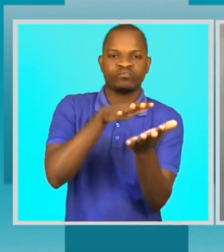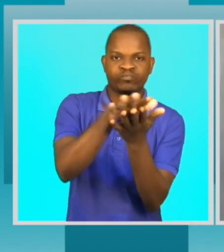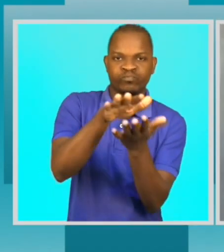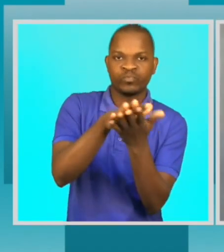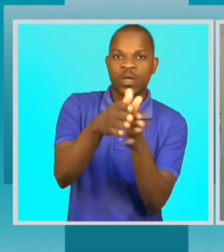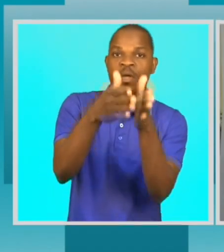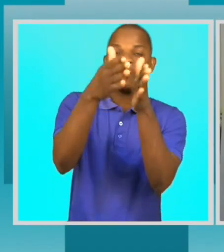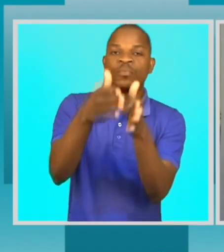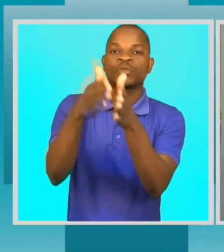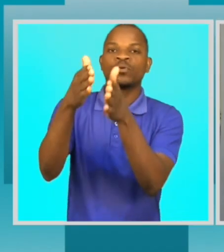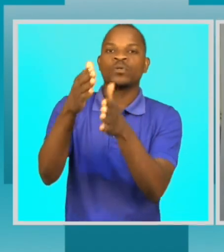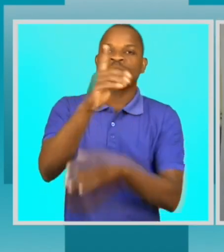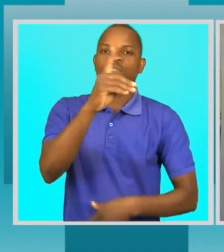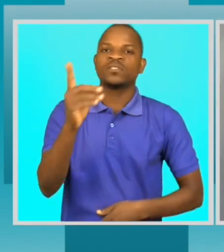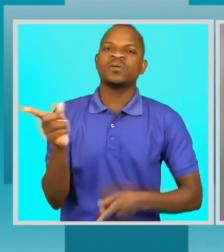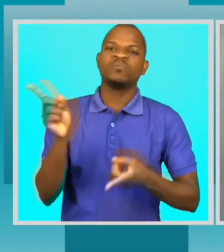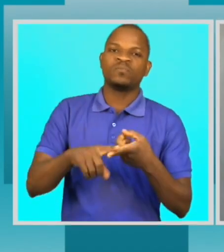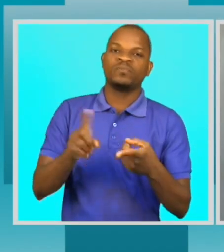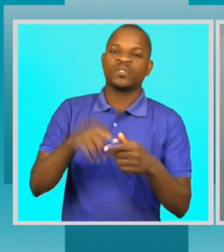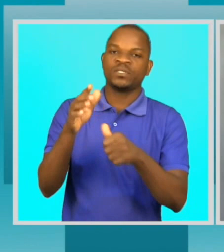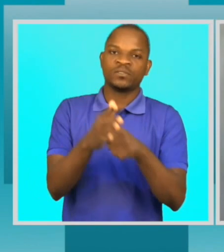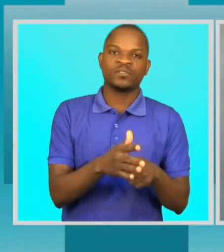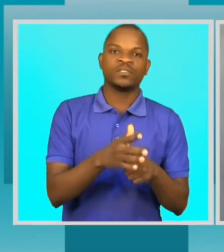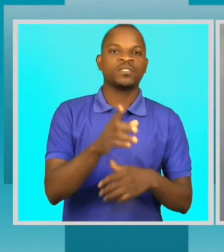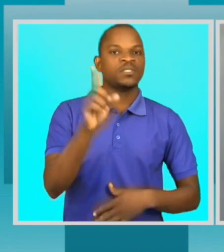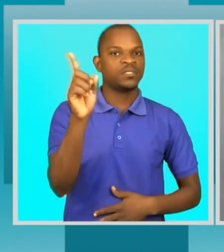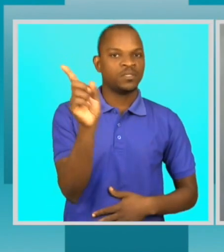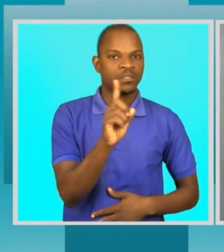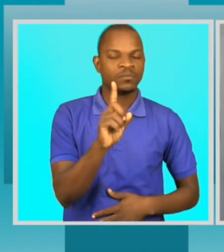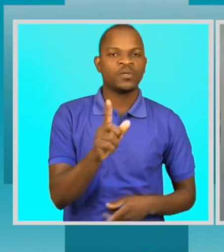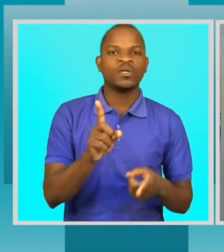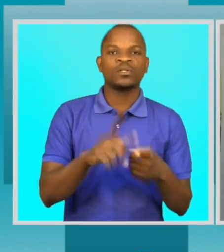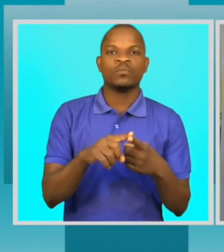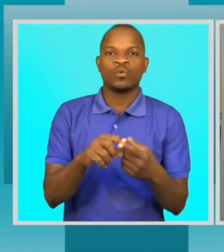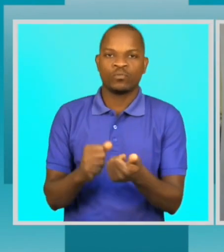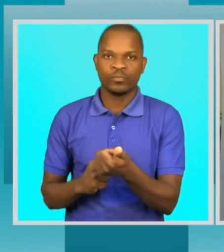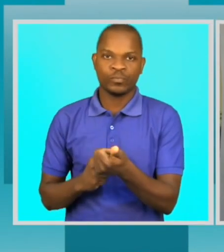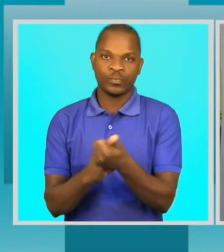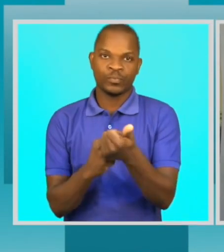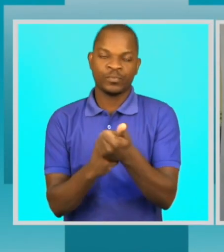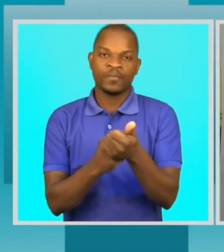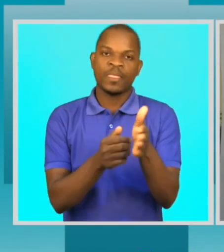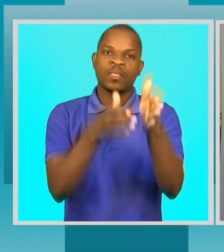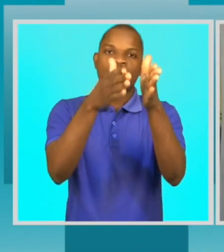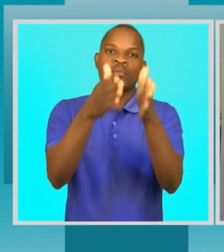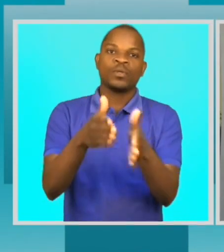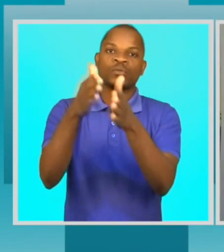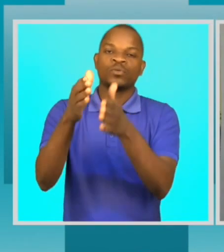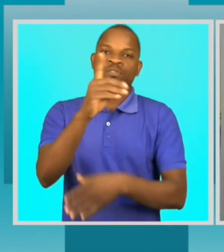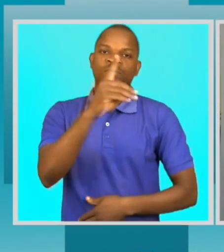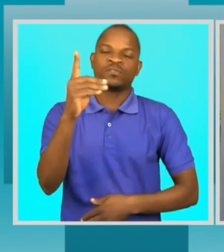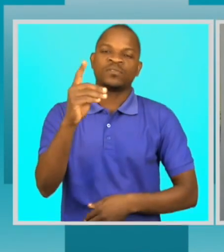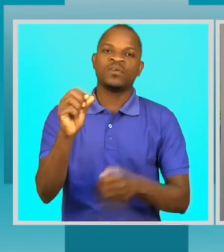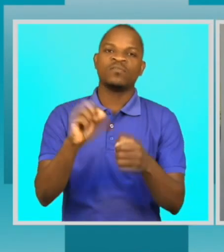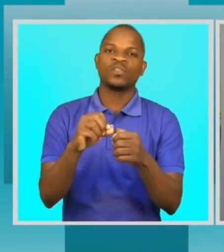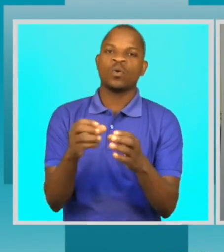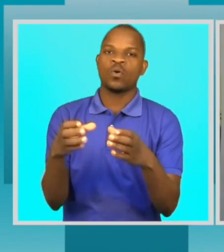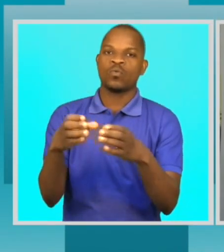marginalizadas nem estigmatizadas. E empoderamos as pessoas com deficiência criando grupos de